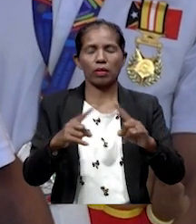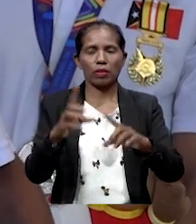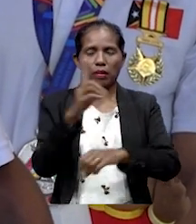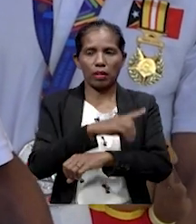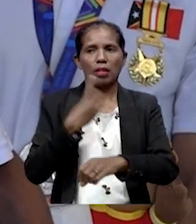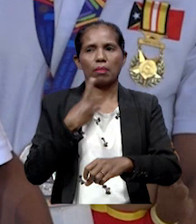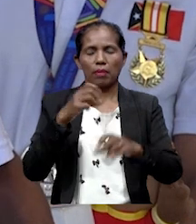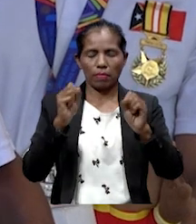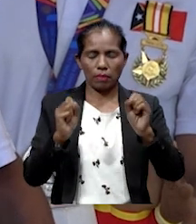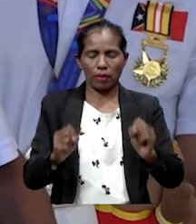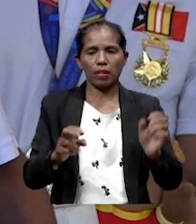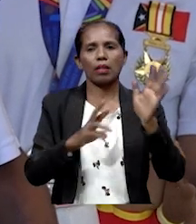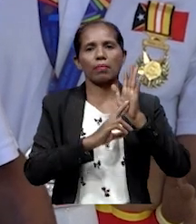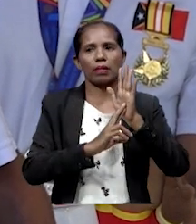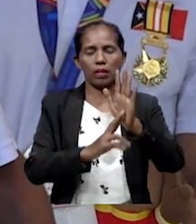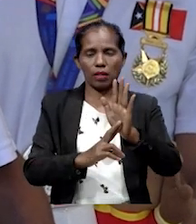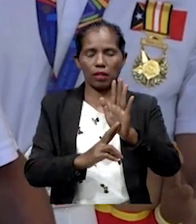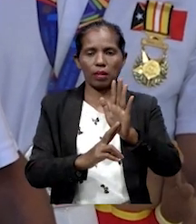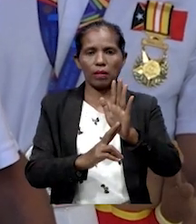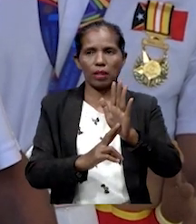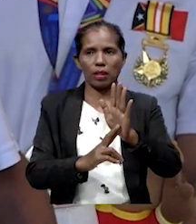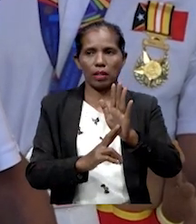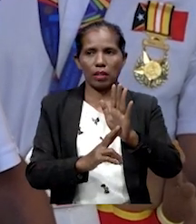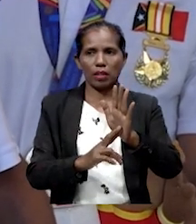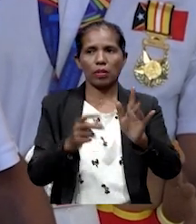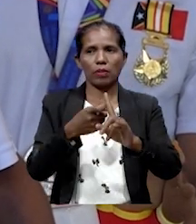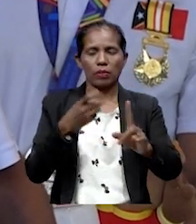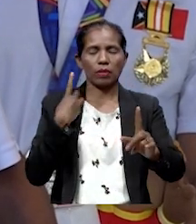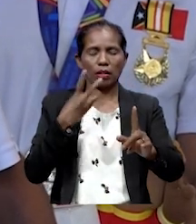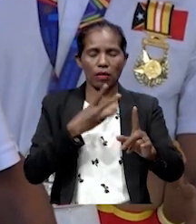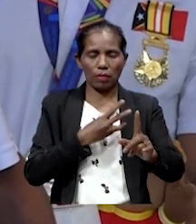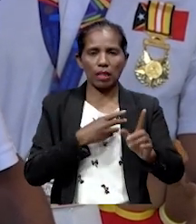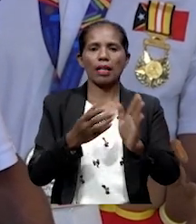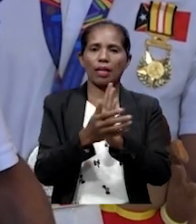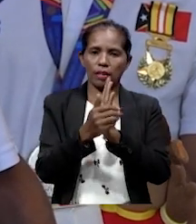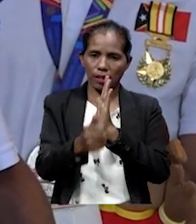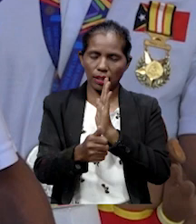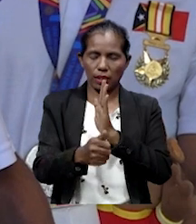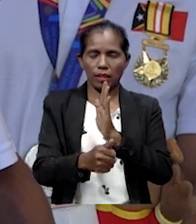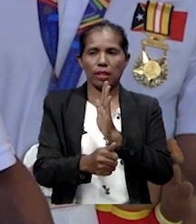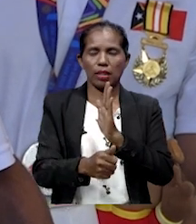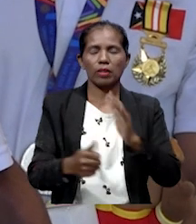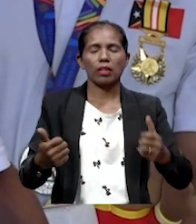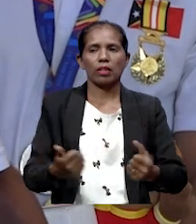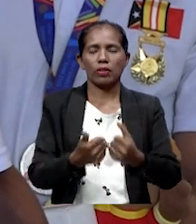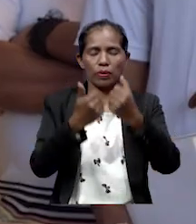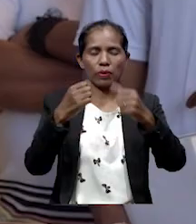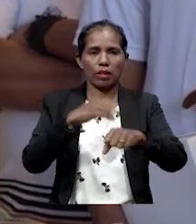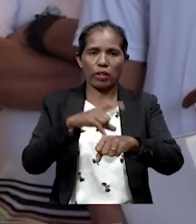ambergosa, onde representa eu sou a menina talento por representar Sira e o jogo